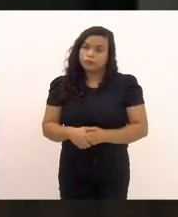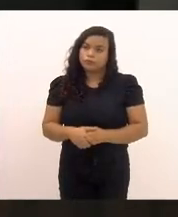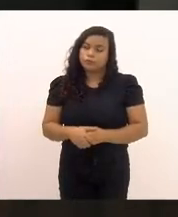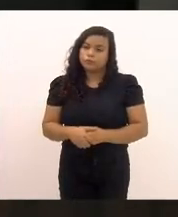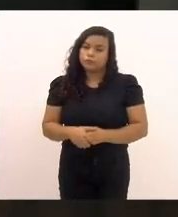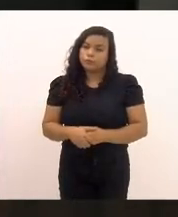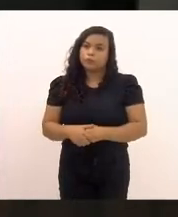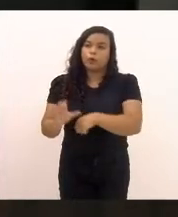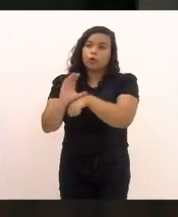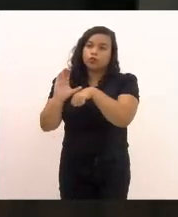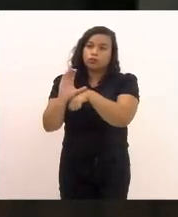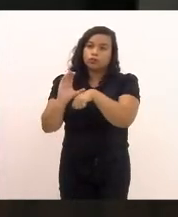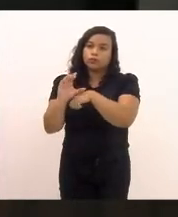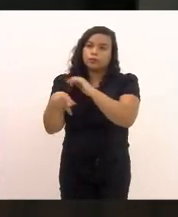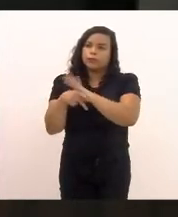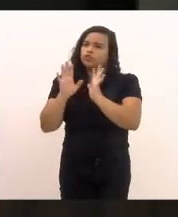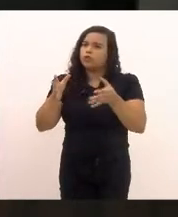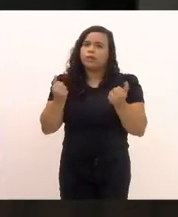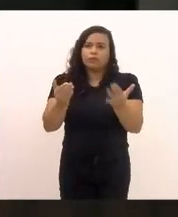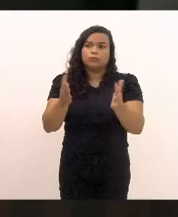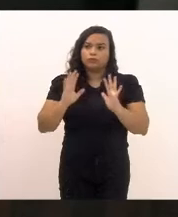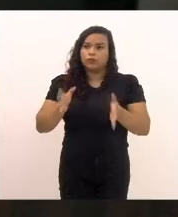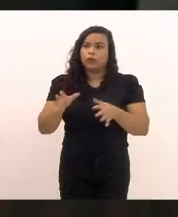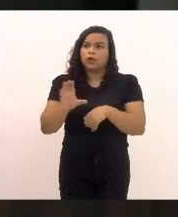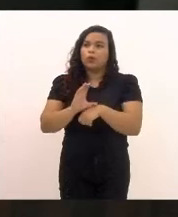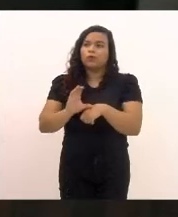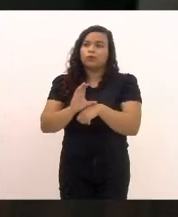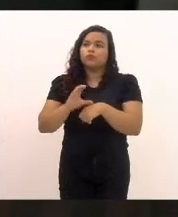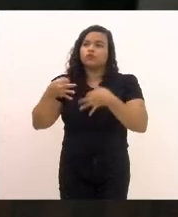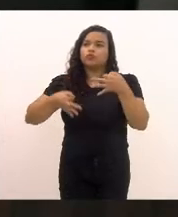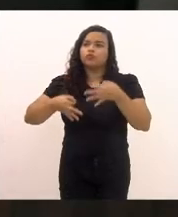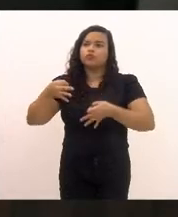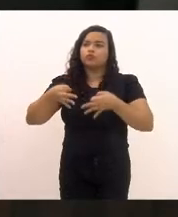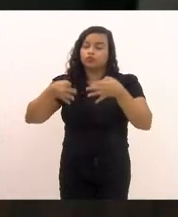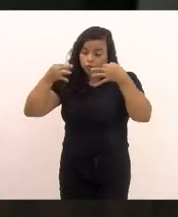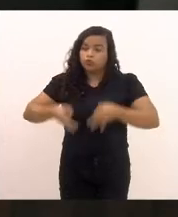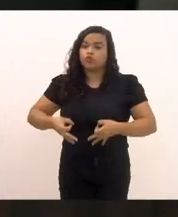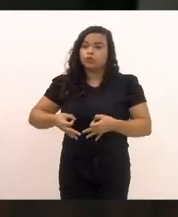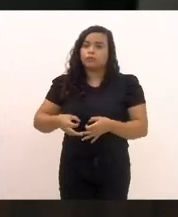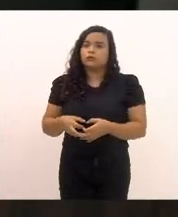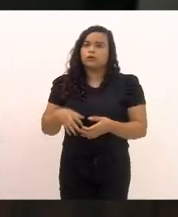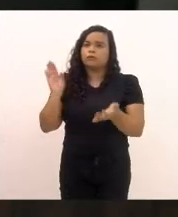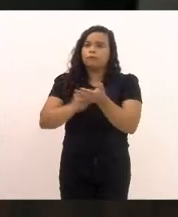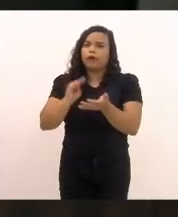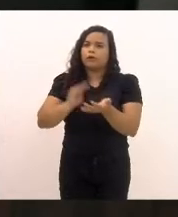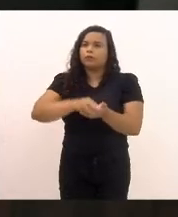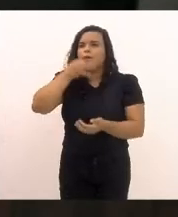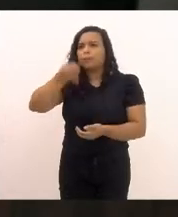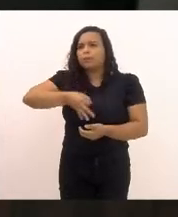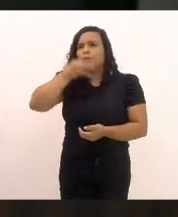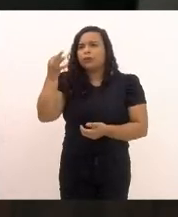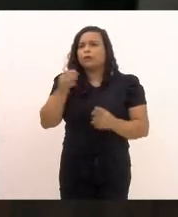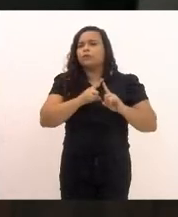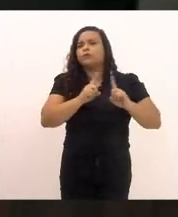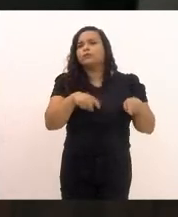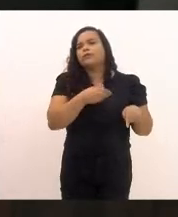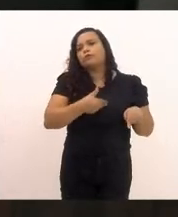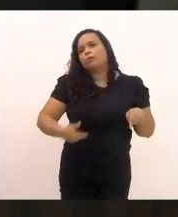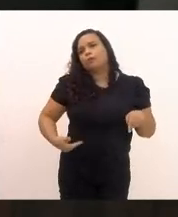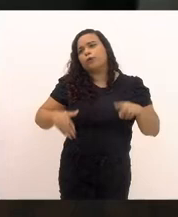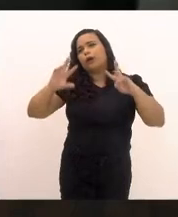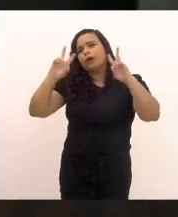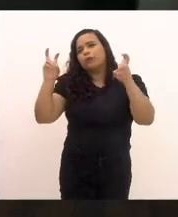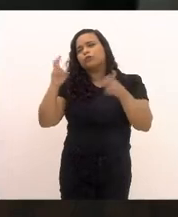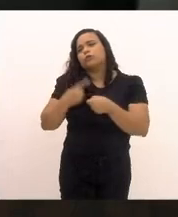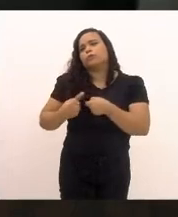Pela constitucionalidade, já foi dado. Constituição e Justiça pela constitucionalidade. Pendente de parecer, a Servidor Público, Assuntos Municipais,